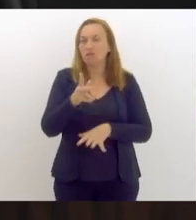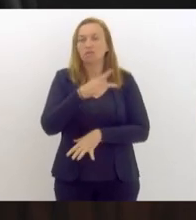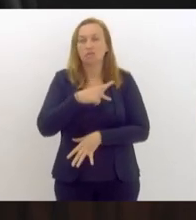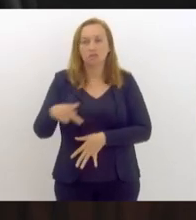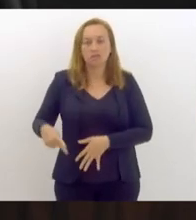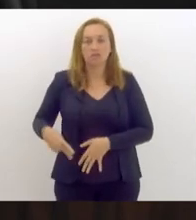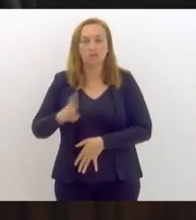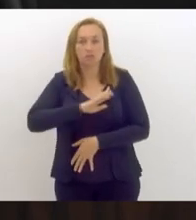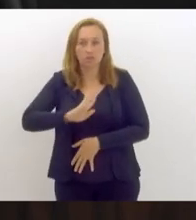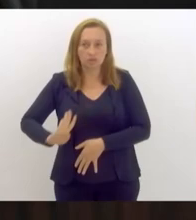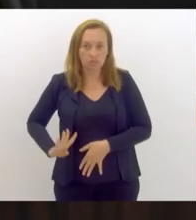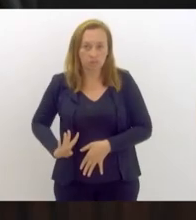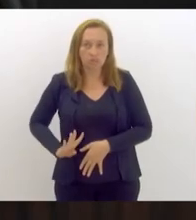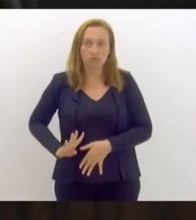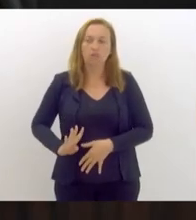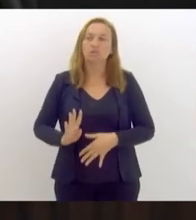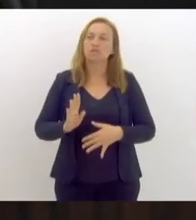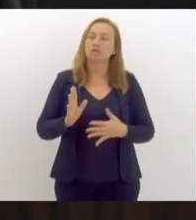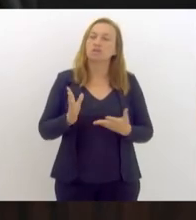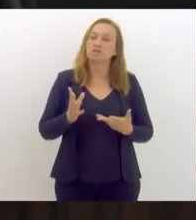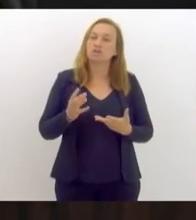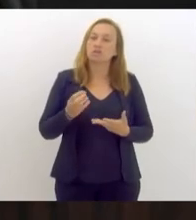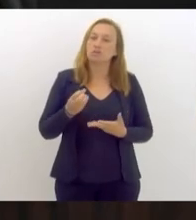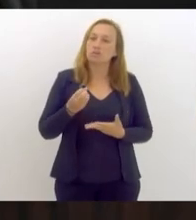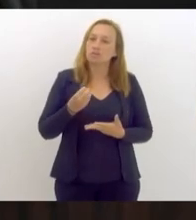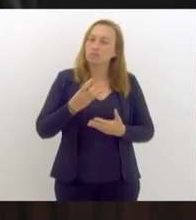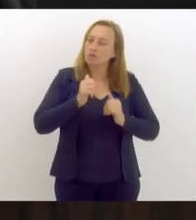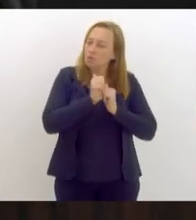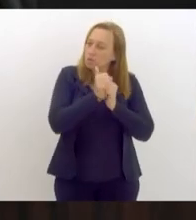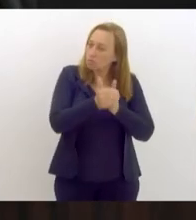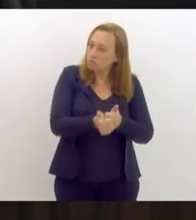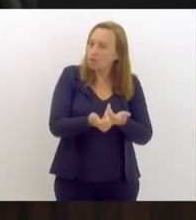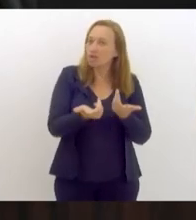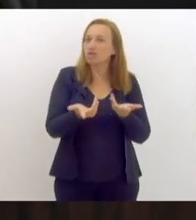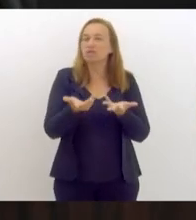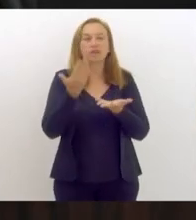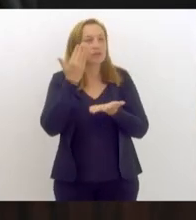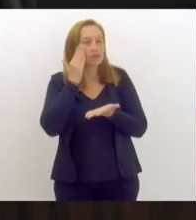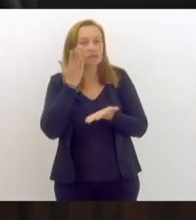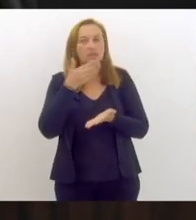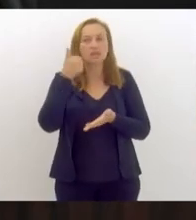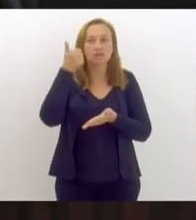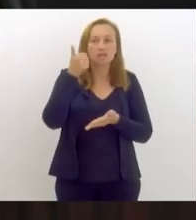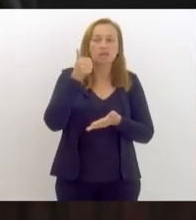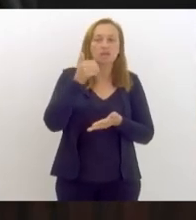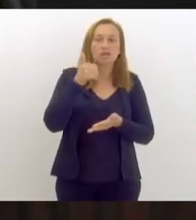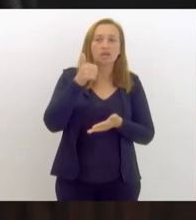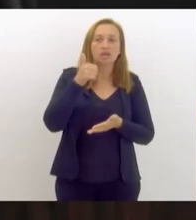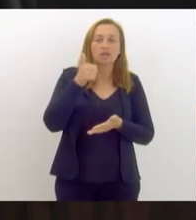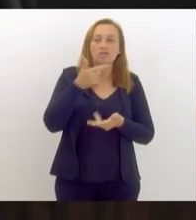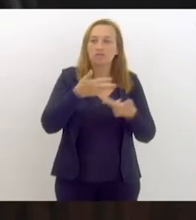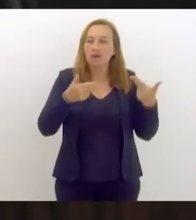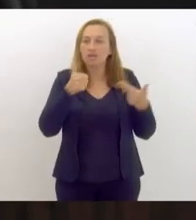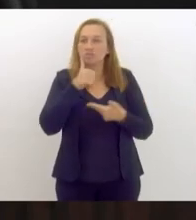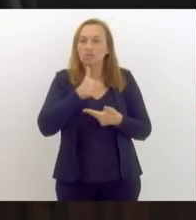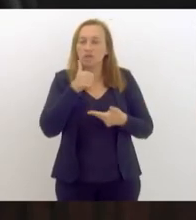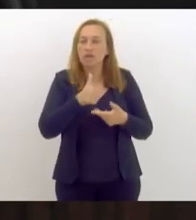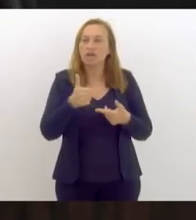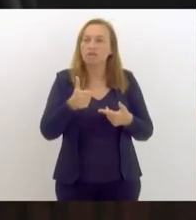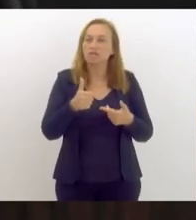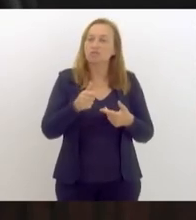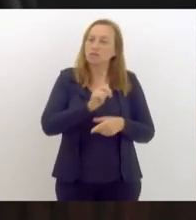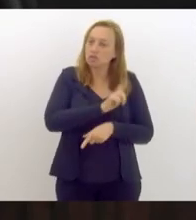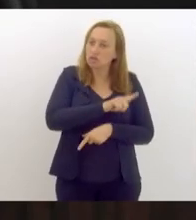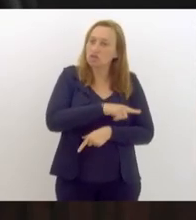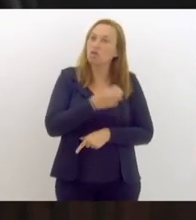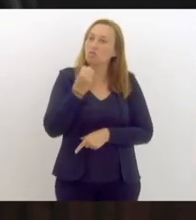Bacelar ele tá sendo muito bem com a compreendendo muitas mulheres né participando muitas mulheres vai ser uma